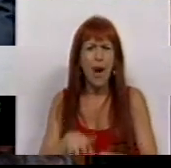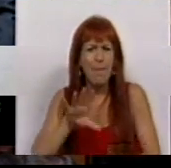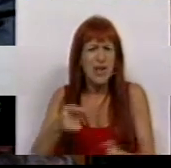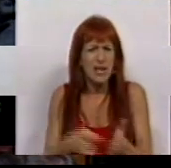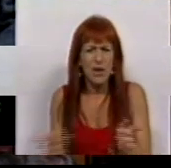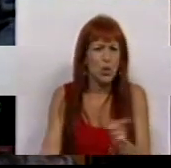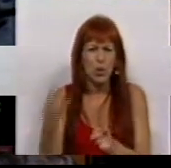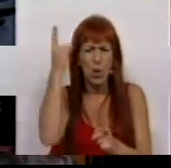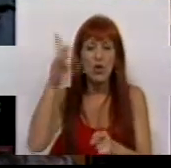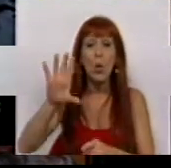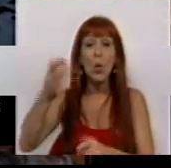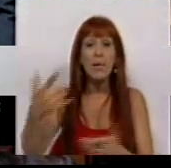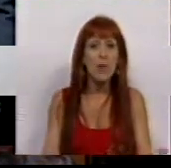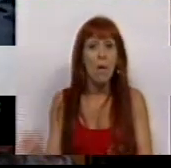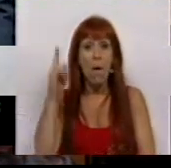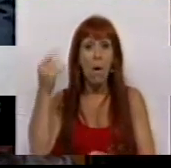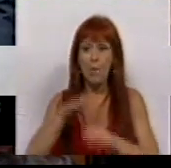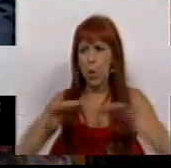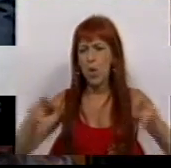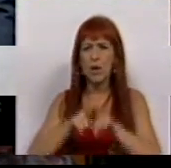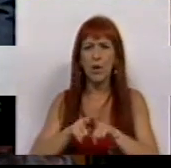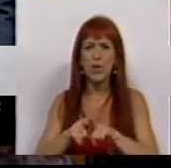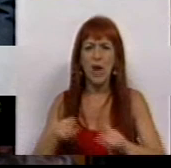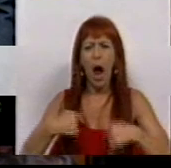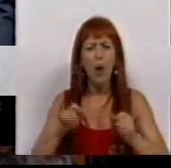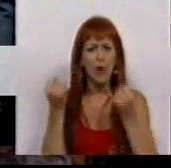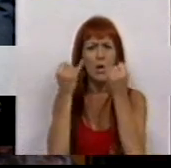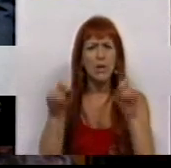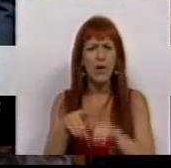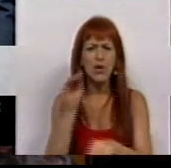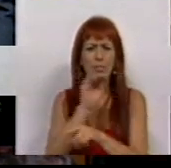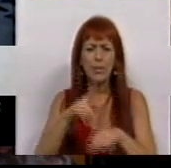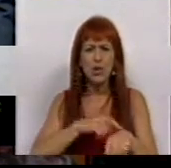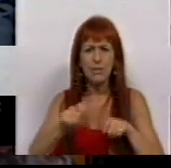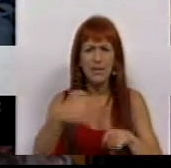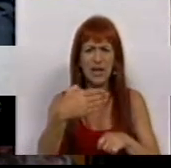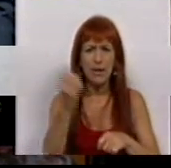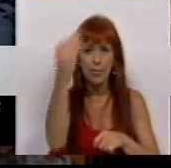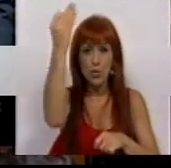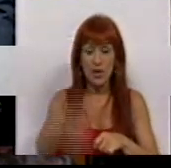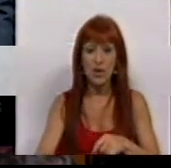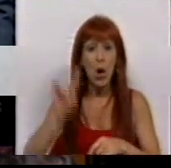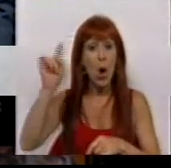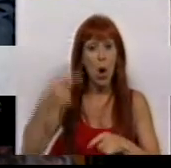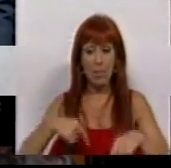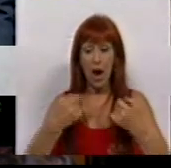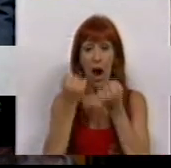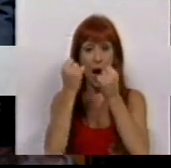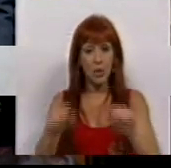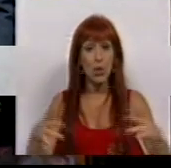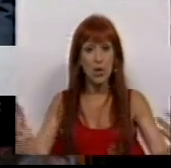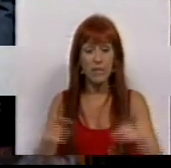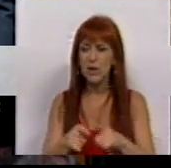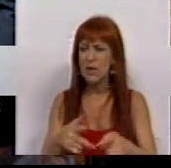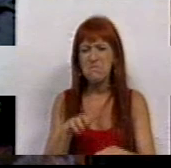país precisa. O país, apesar de um grau de autossuficiência alimentar que rondará os 70%, e apesar de ser autossuficiente